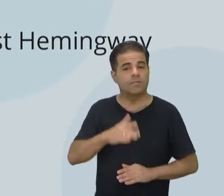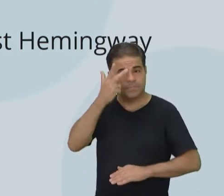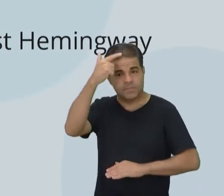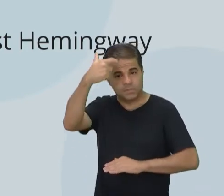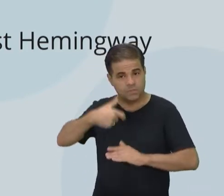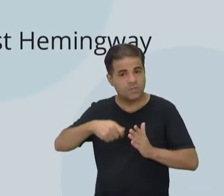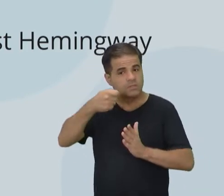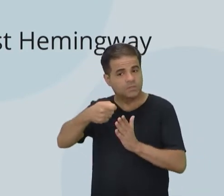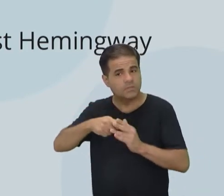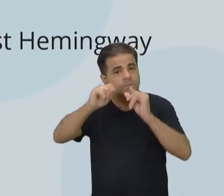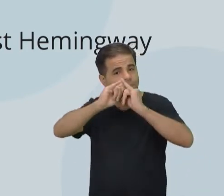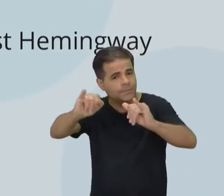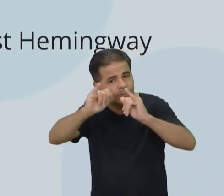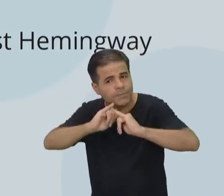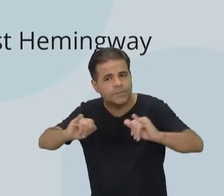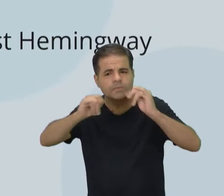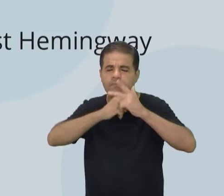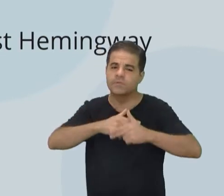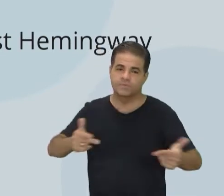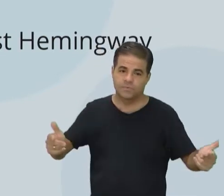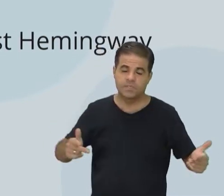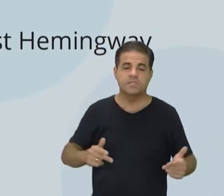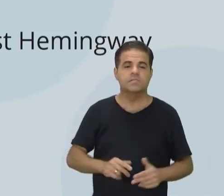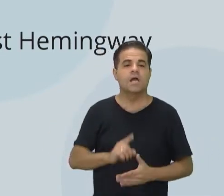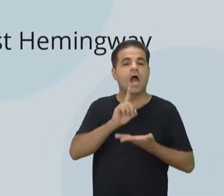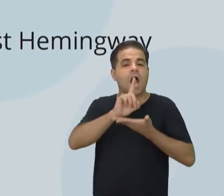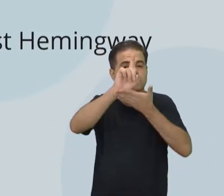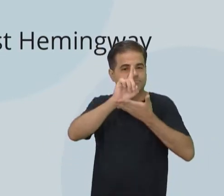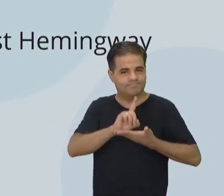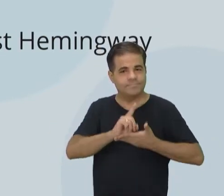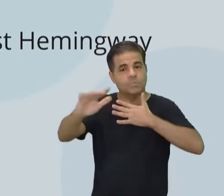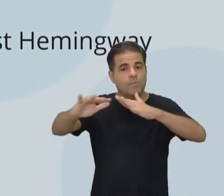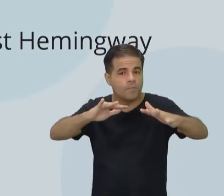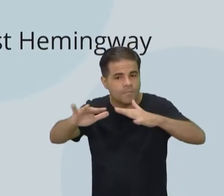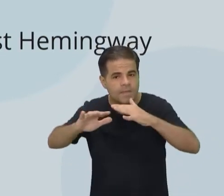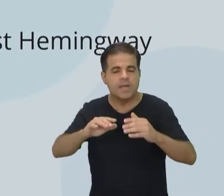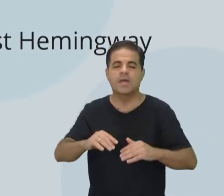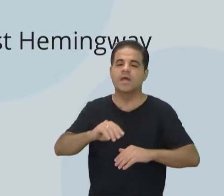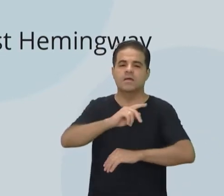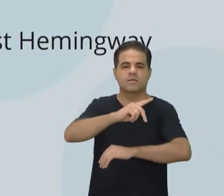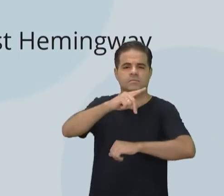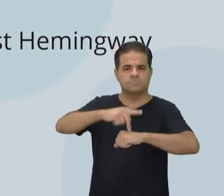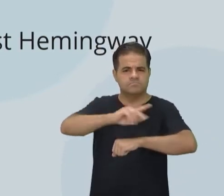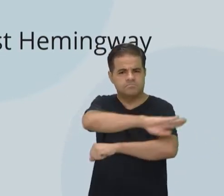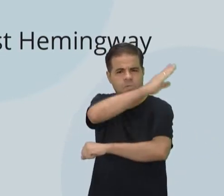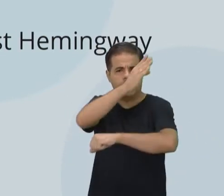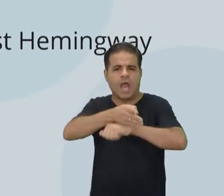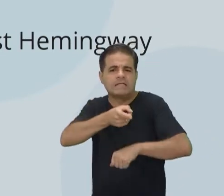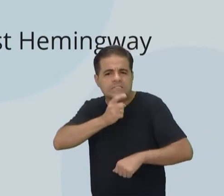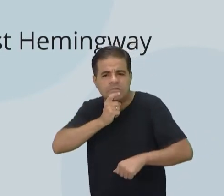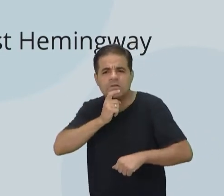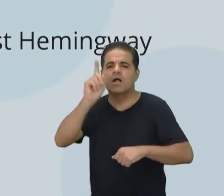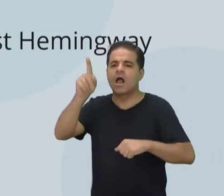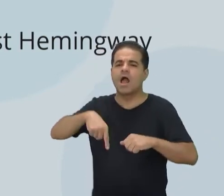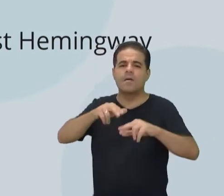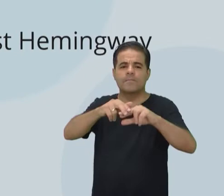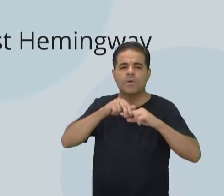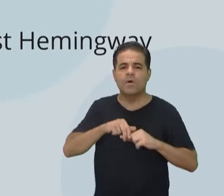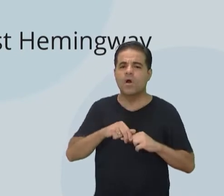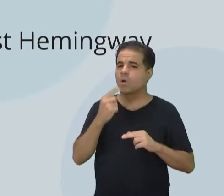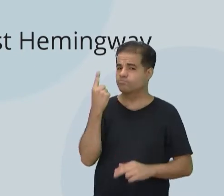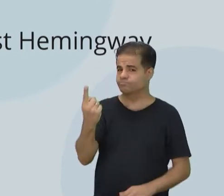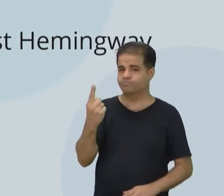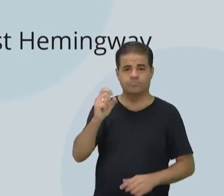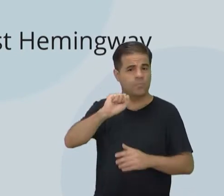escritor declarasse tais coisas. A dignidade do movimento do iceberg é devido ao fato de apenas 1/8 de